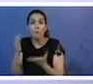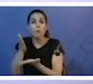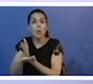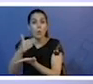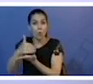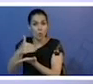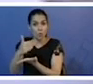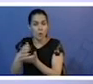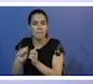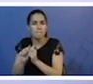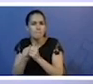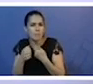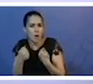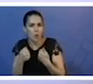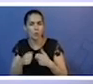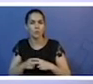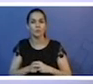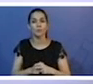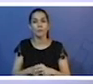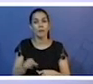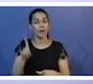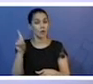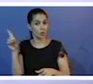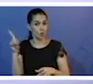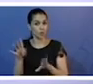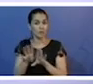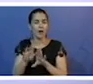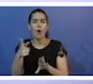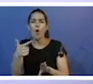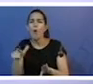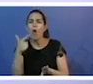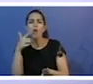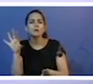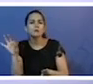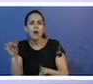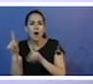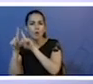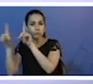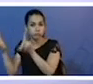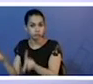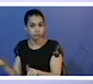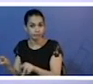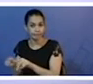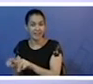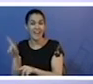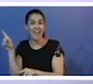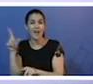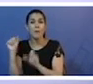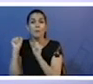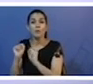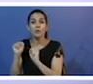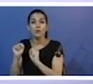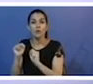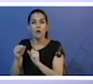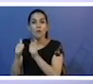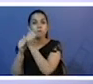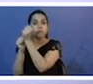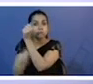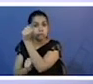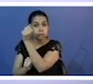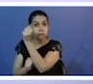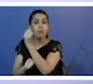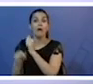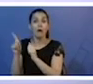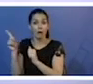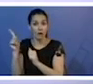imagem C, nós temos o sulfato de magnésio, o MgSO4. Ele é um poderoso laxante, conhecido como